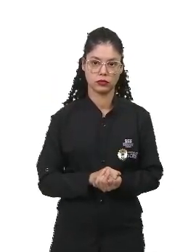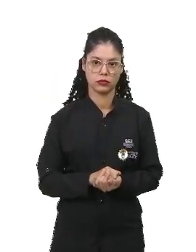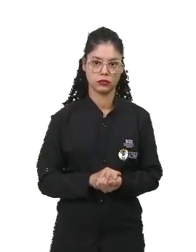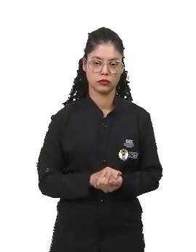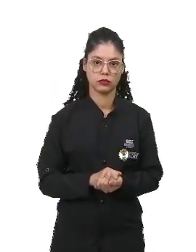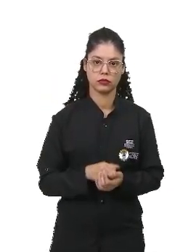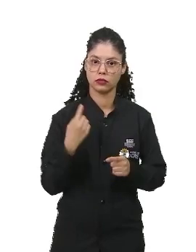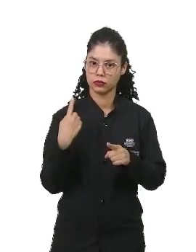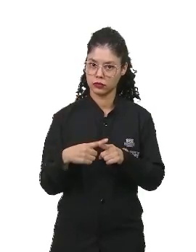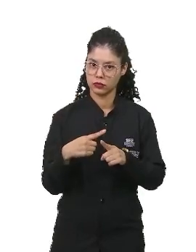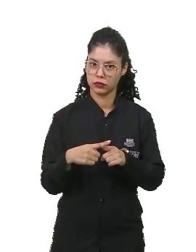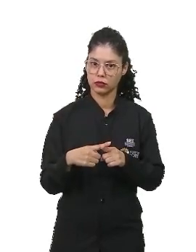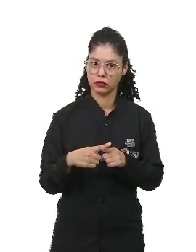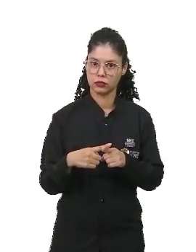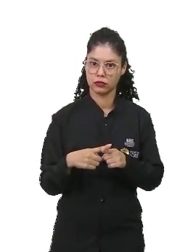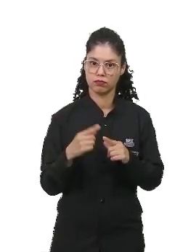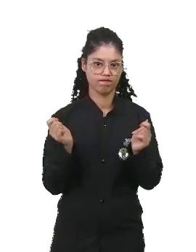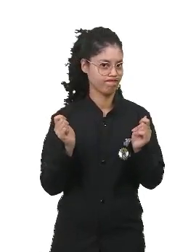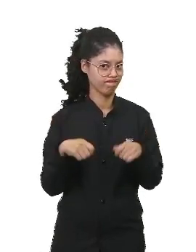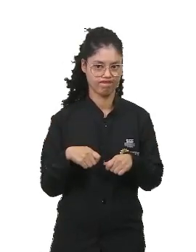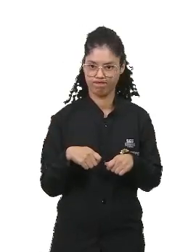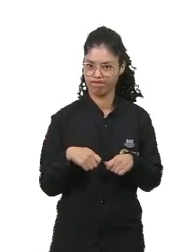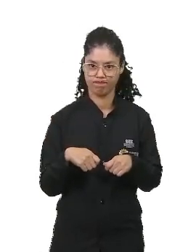zero, porque senão isso é impossível.